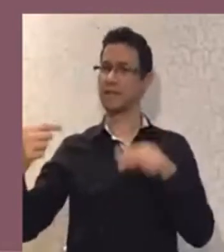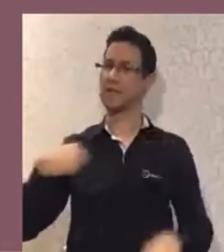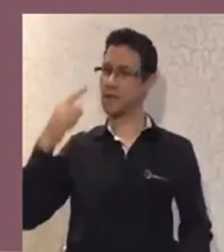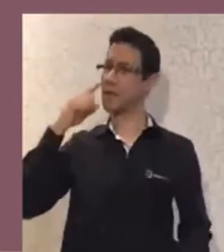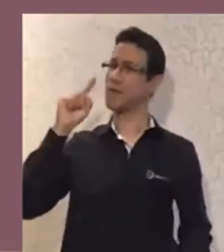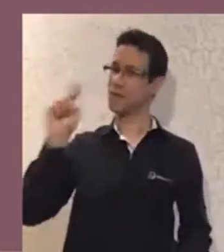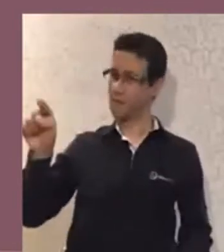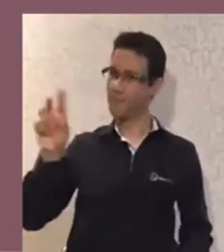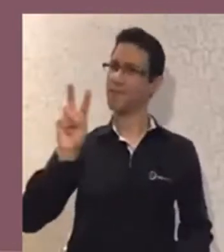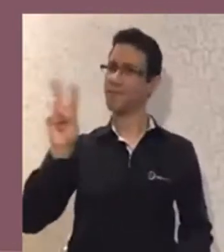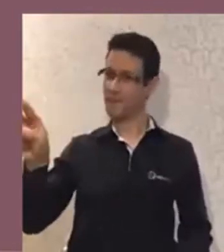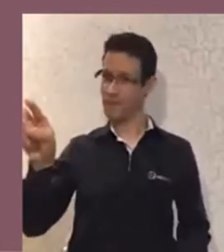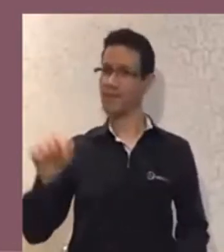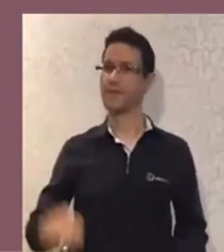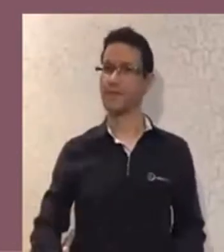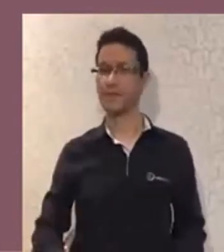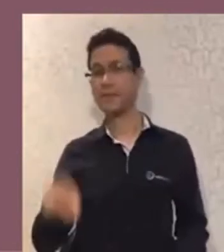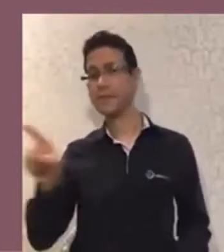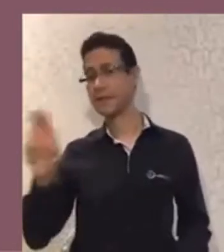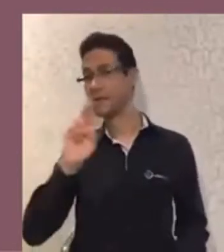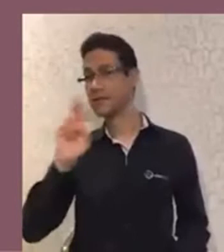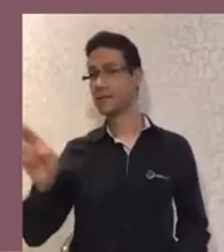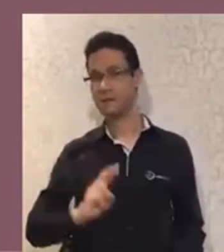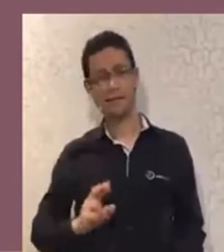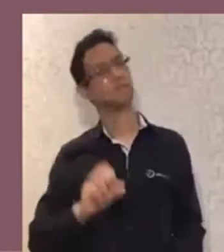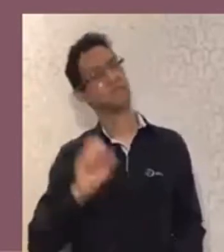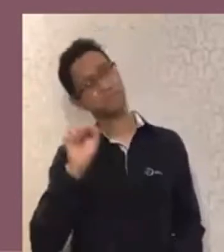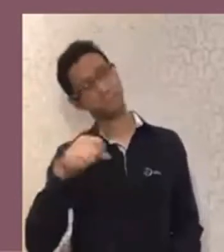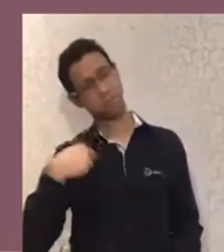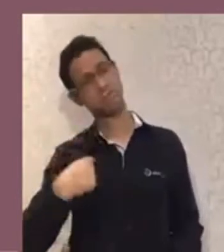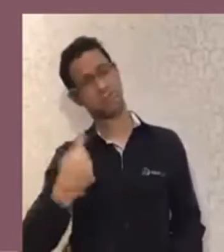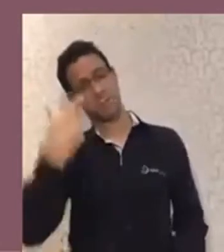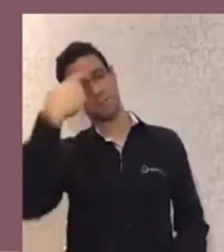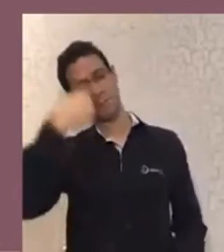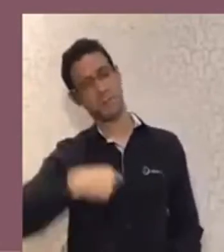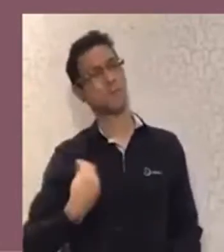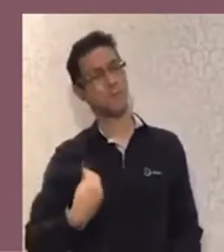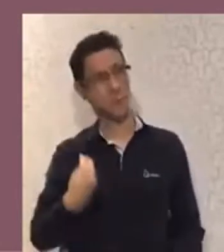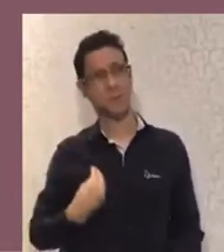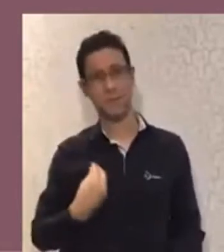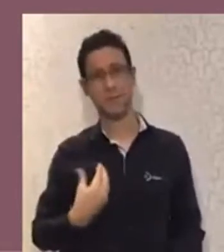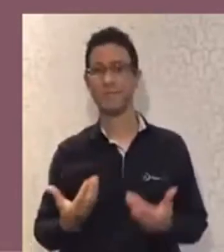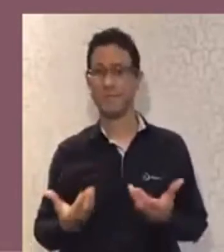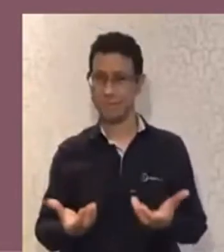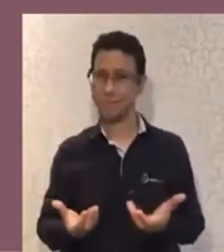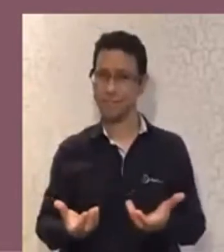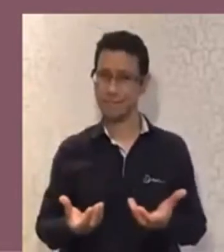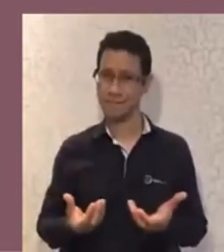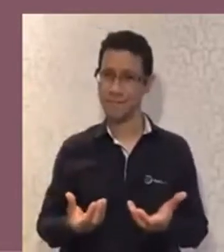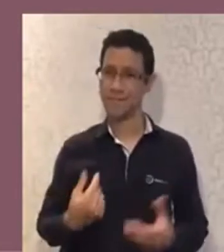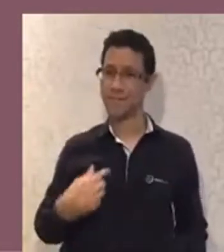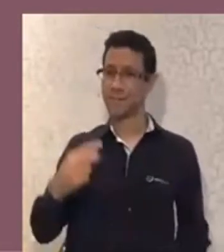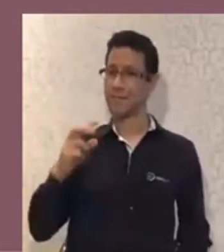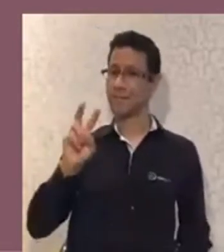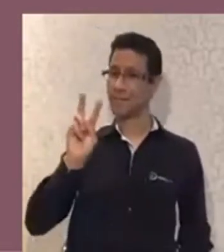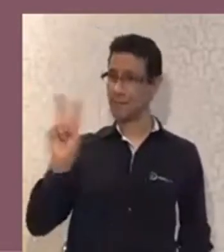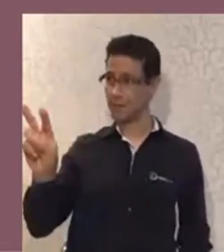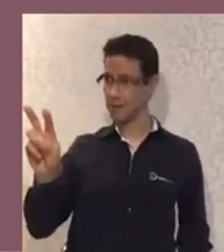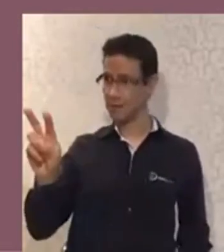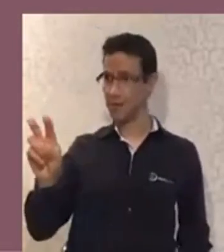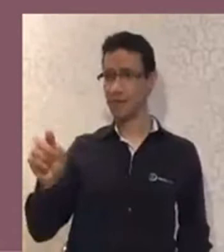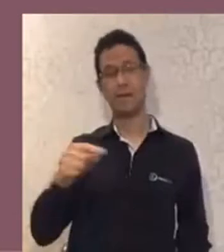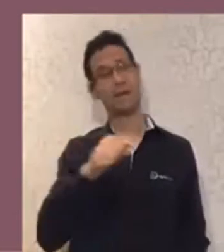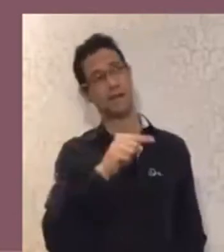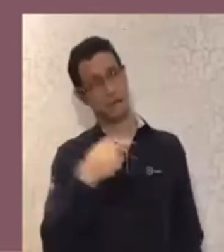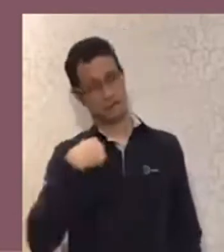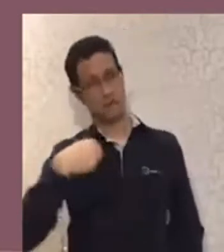vendo. E a outra pessoa diz, eu estou aqui. Então, se eu estou te vendo, e se eu estou